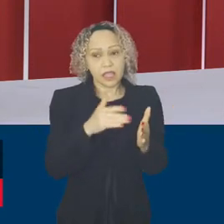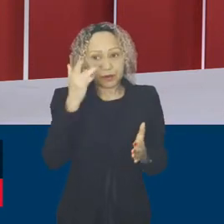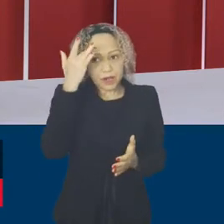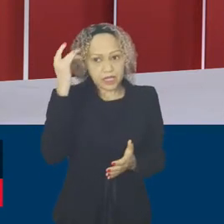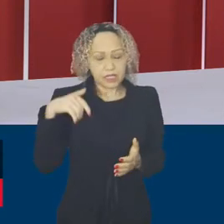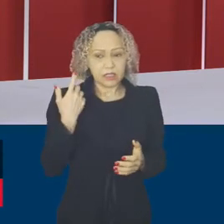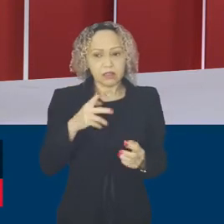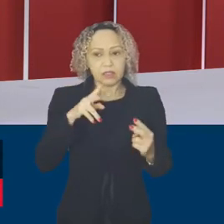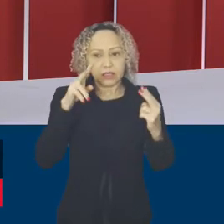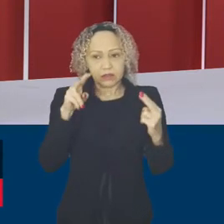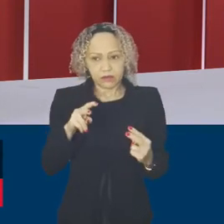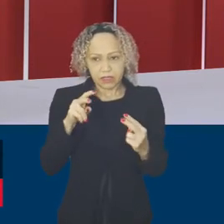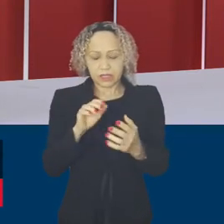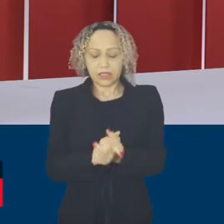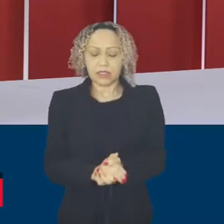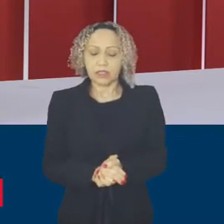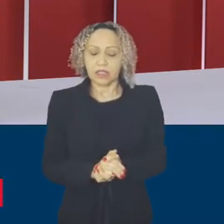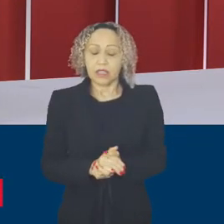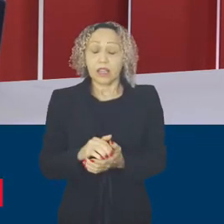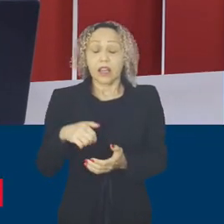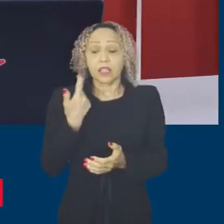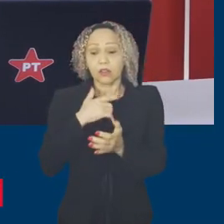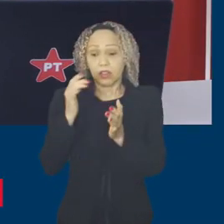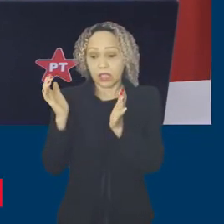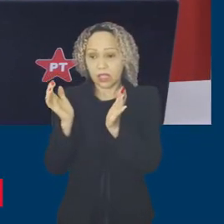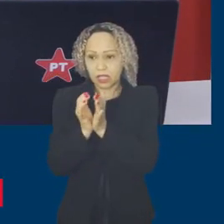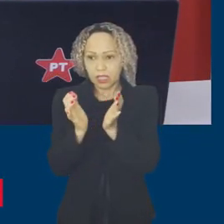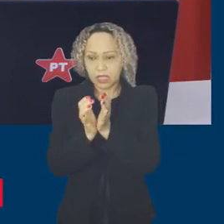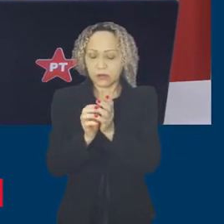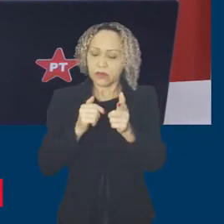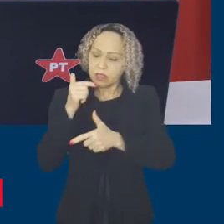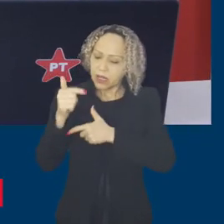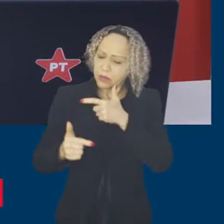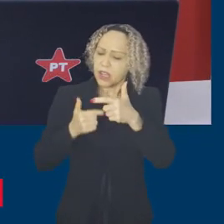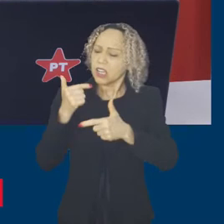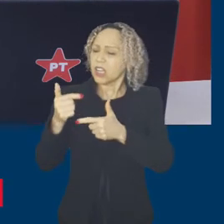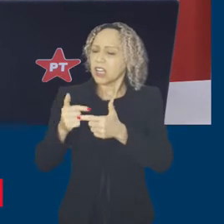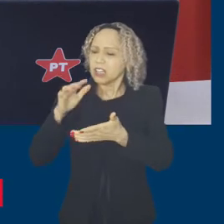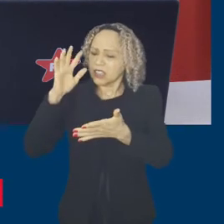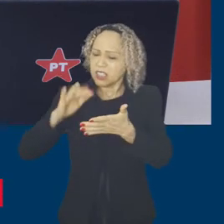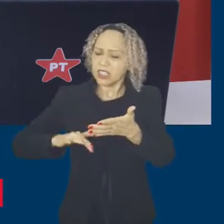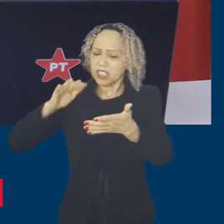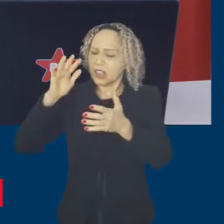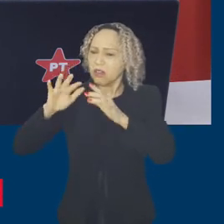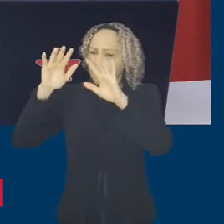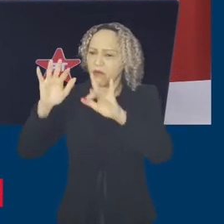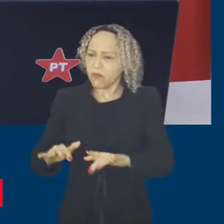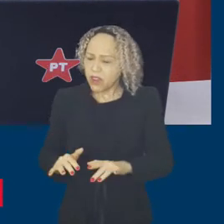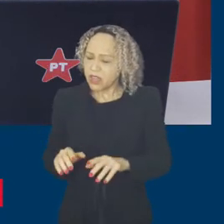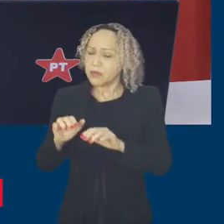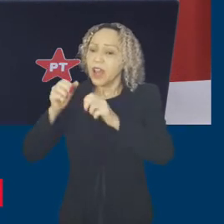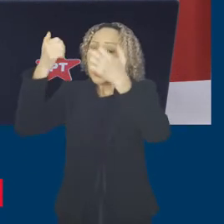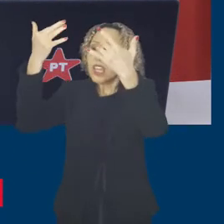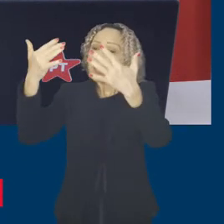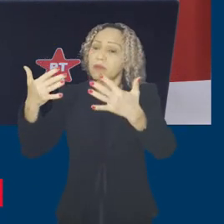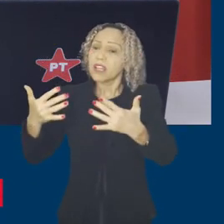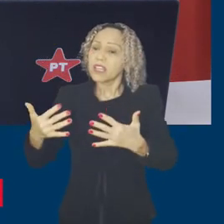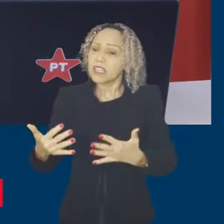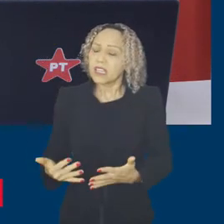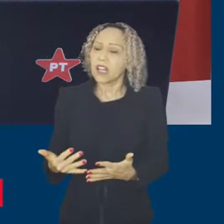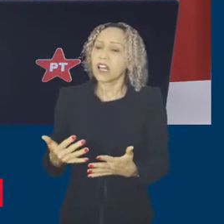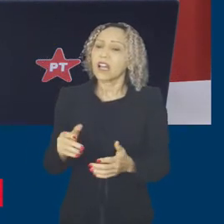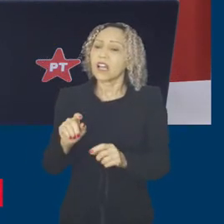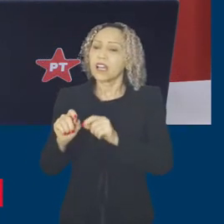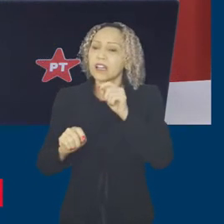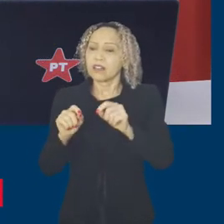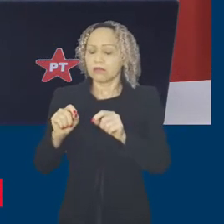Obrigado, nossa equipe vai continuar aí produzindo as melhores matérias para explicar a importância desse tema e por que que a gente tem que manter ele no